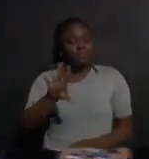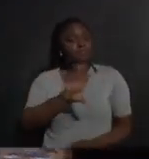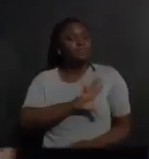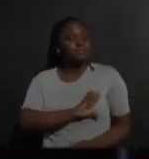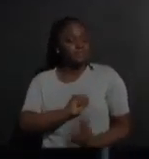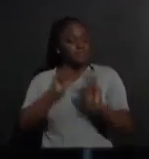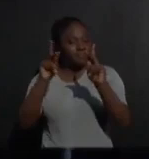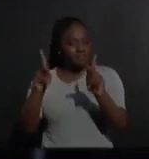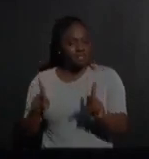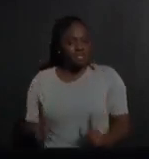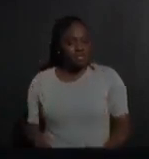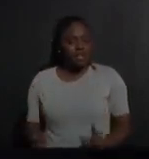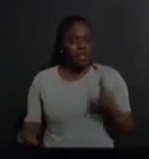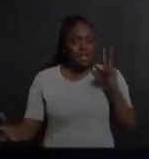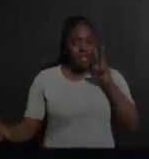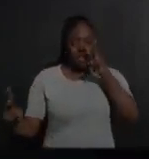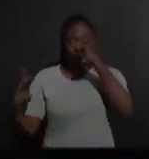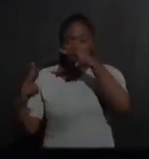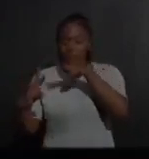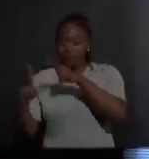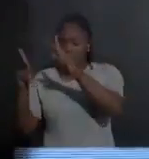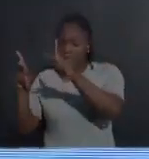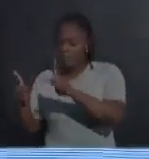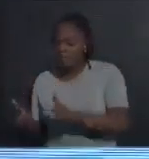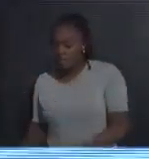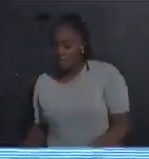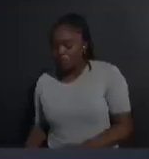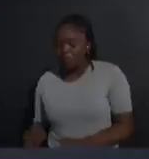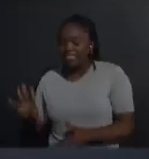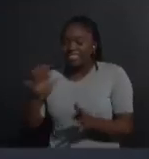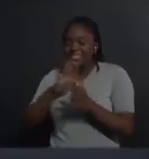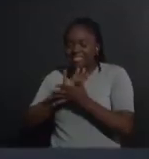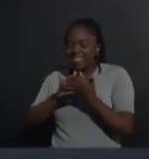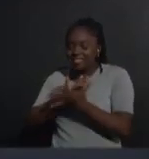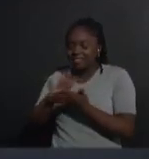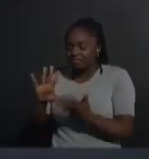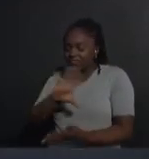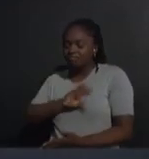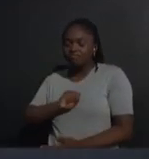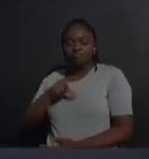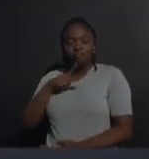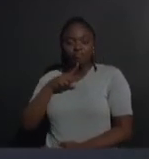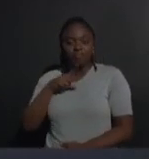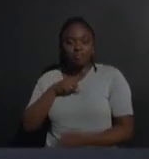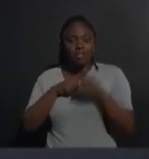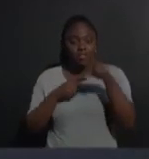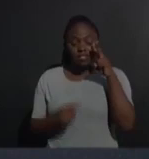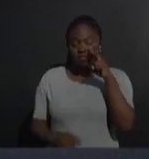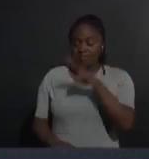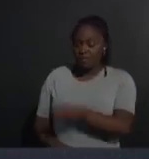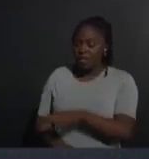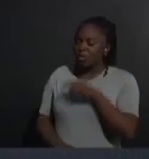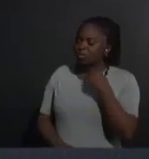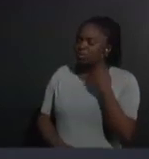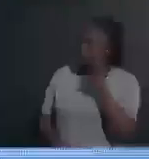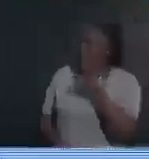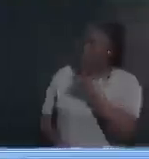as pessoas. É olhar para alguém que não tem nada de amável e dizer para ela assim, menina, seu cabelo está